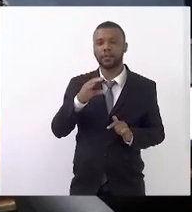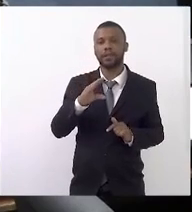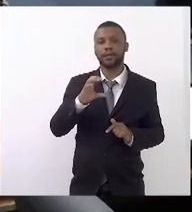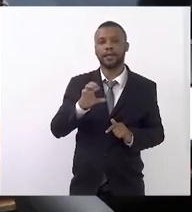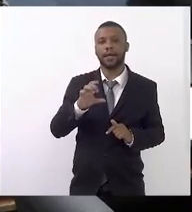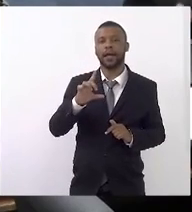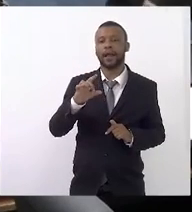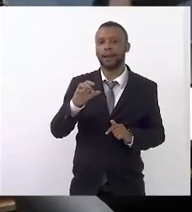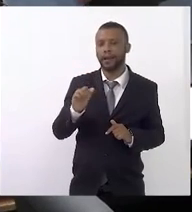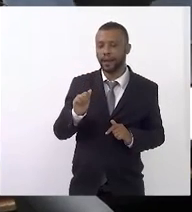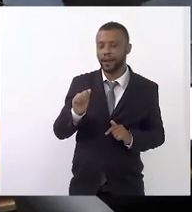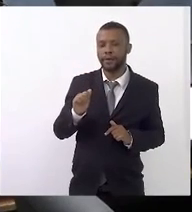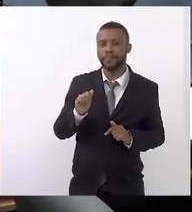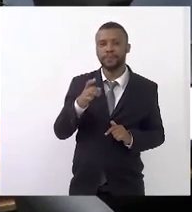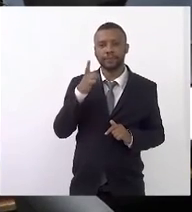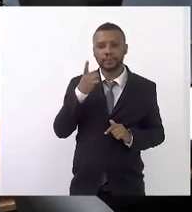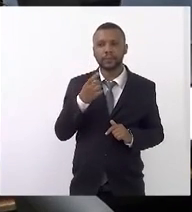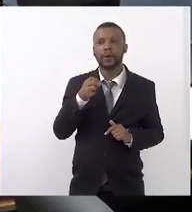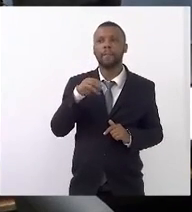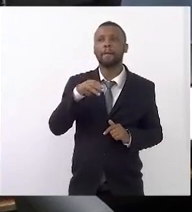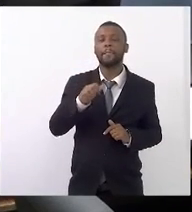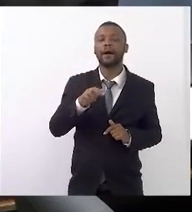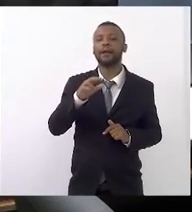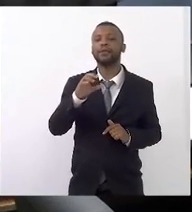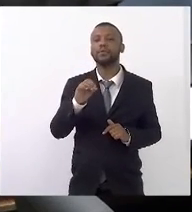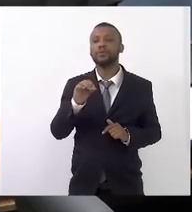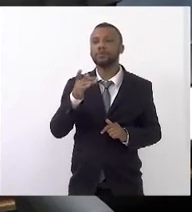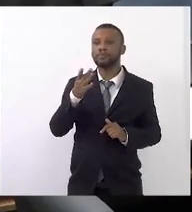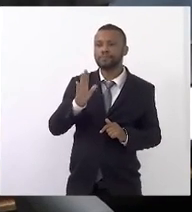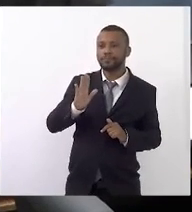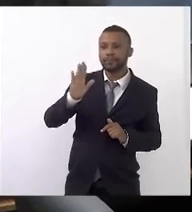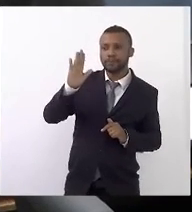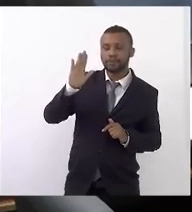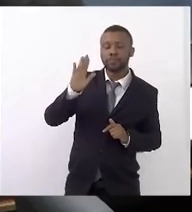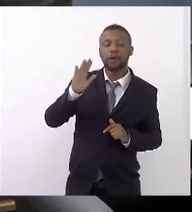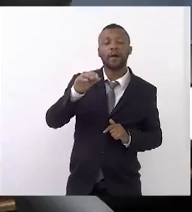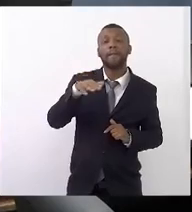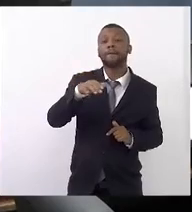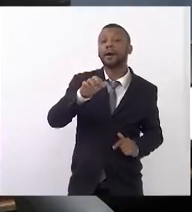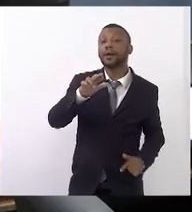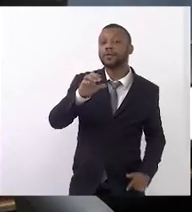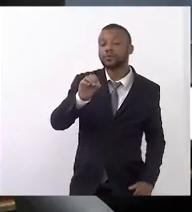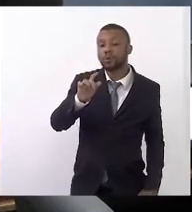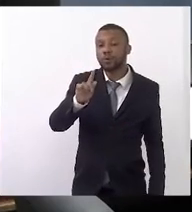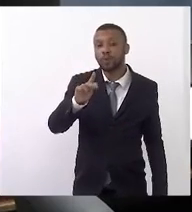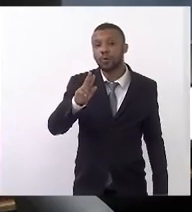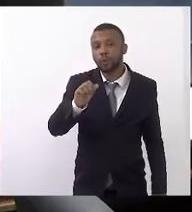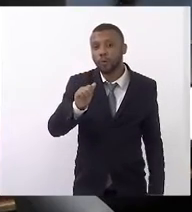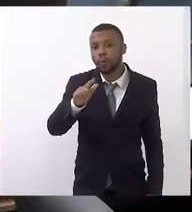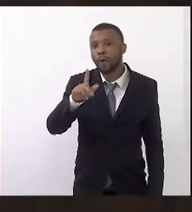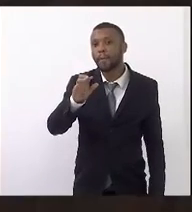Jordão. Deputado Márcio Canella. Voto contrário, Márcio Gualberto. Márcio Gualberto, voto